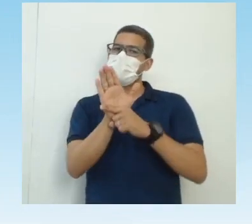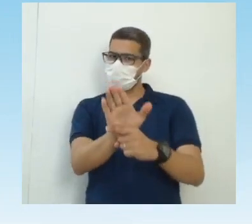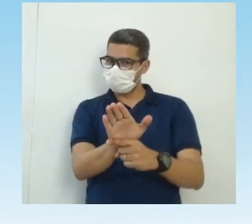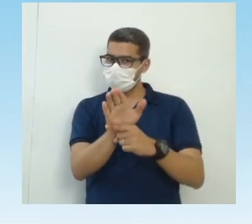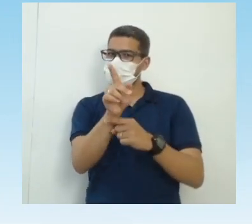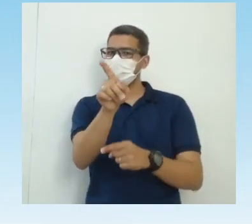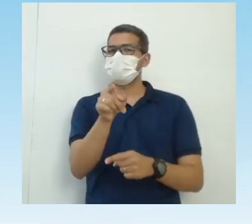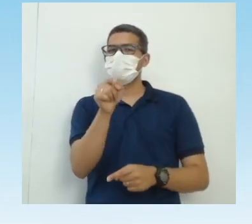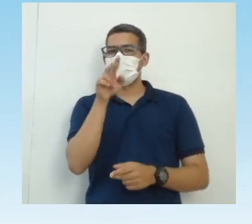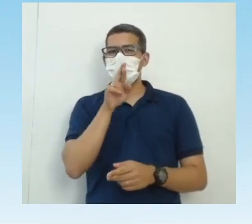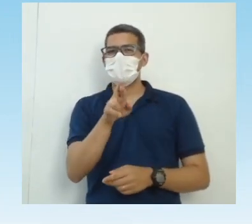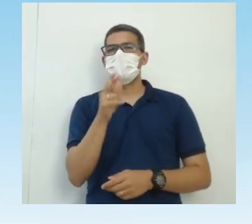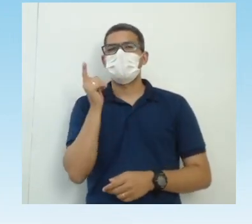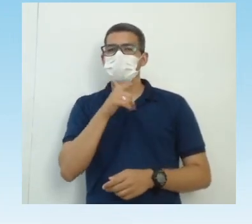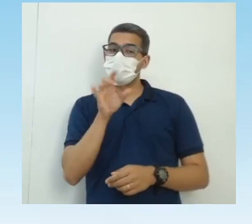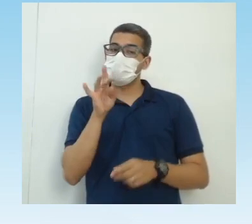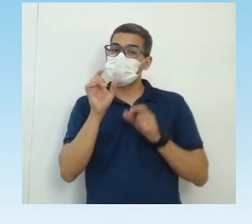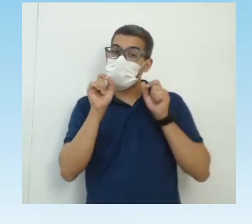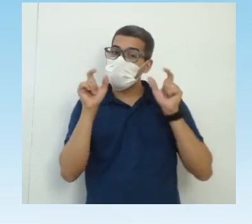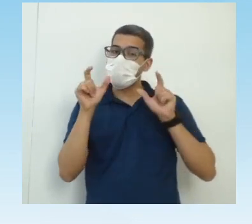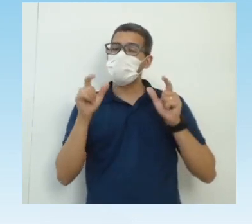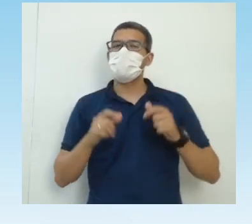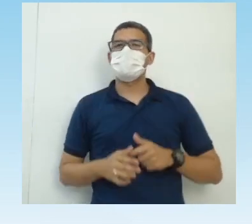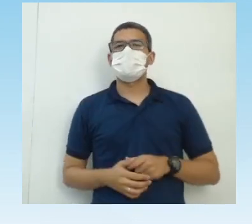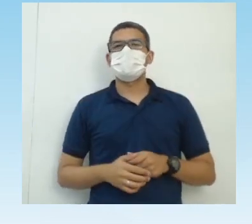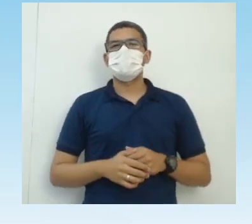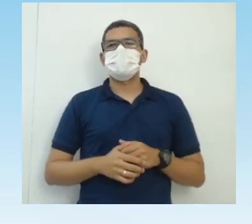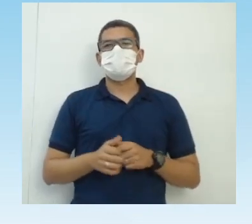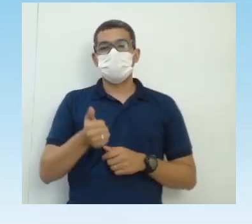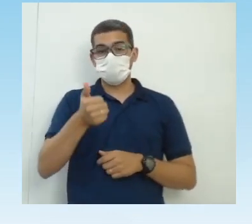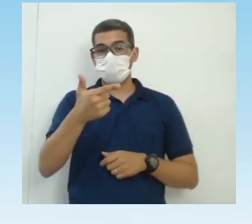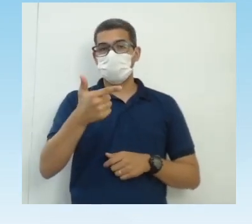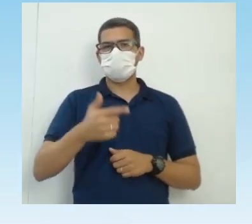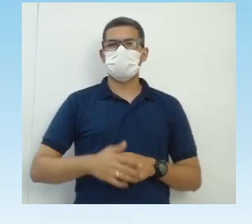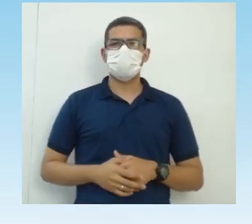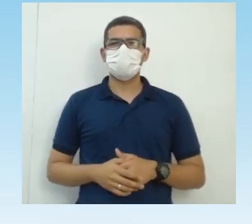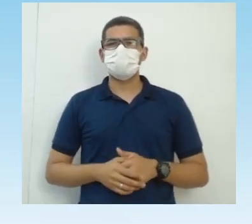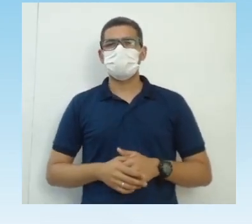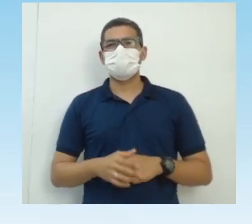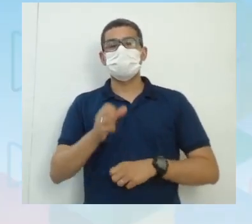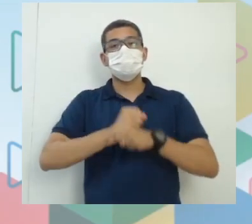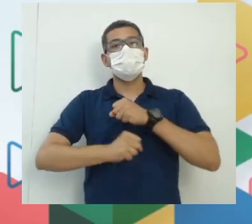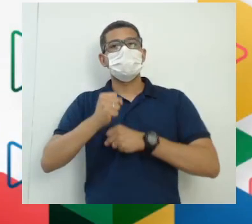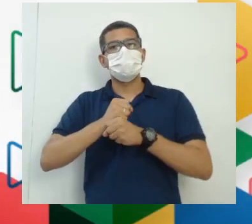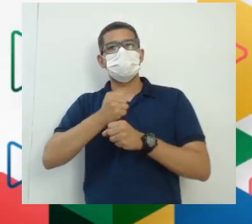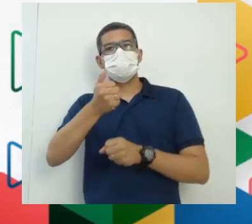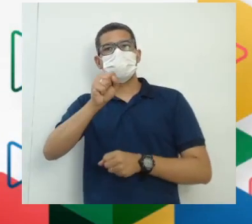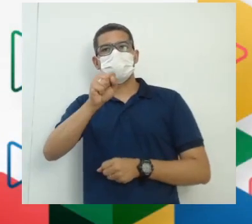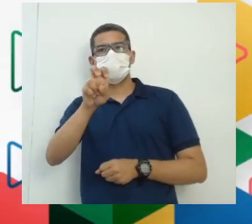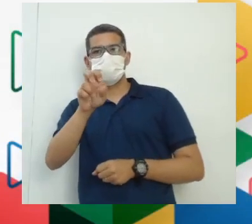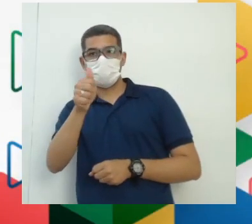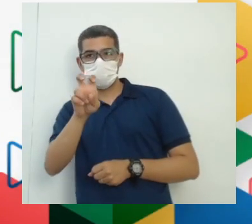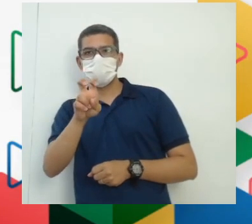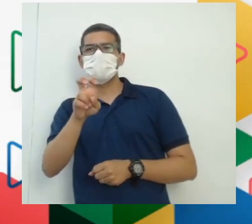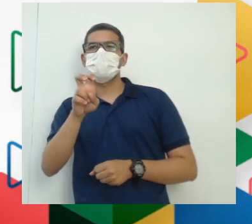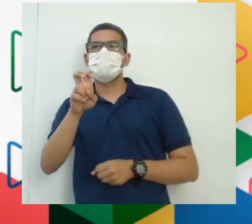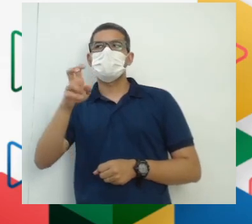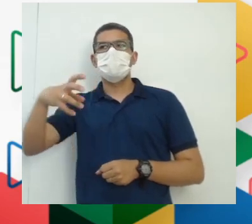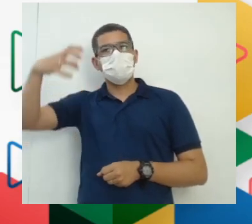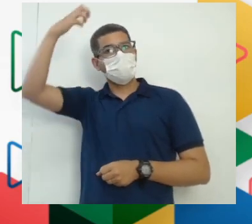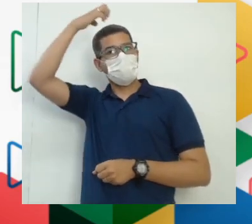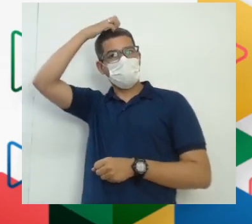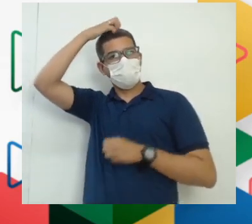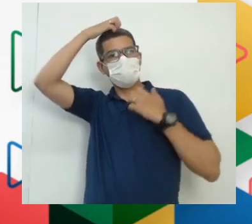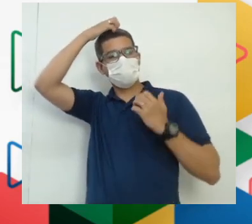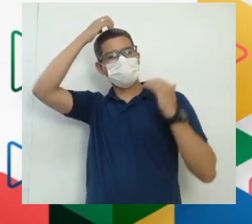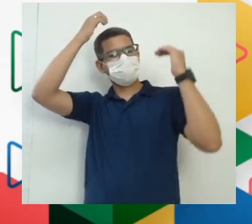na questão. 12ª, vamos embora. Simbora. Quando em 1815 a coroa elevou o Brasil à condição